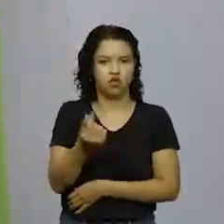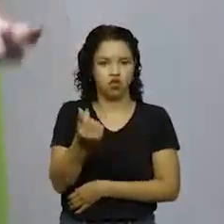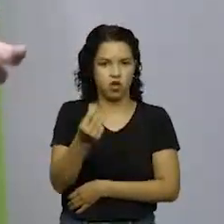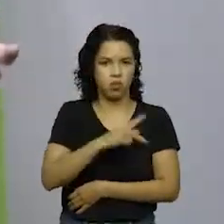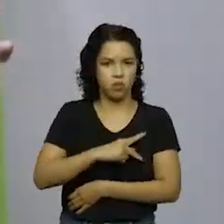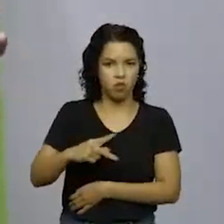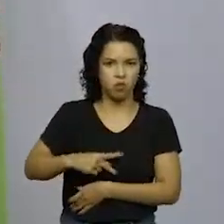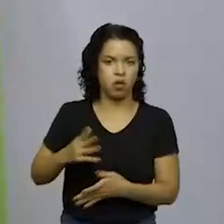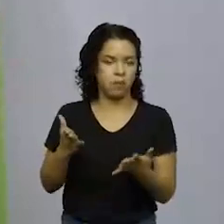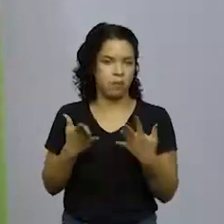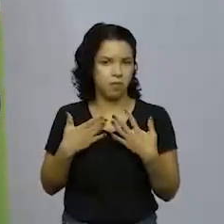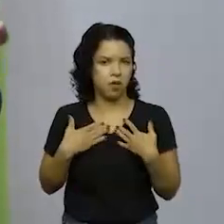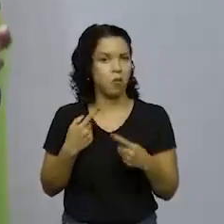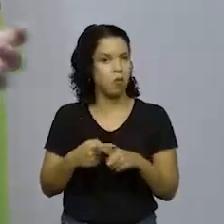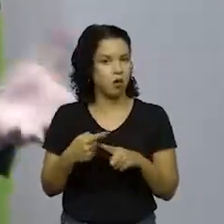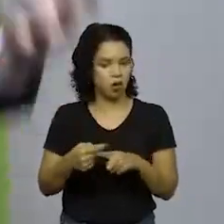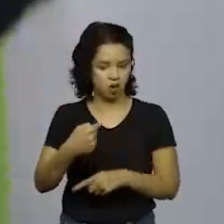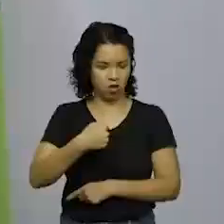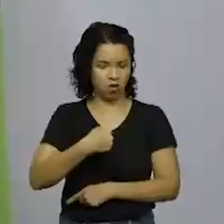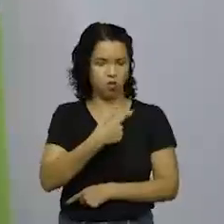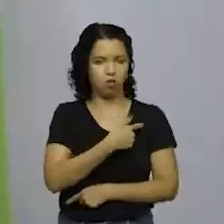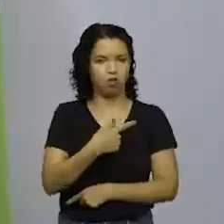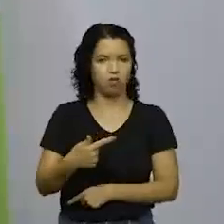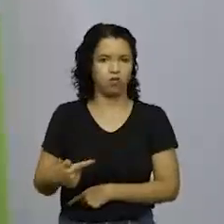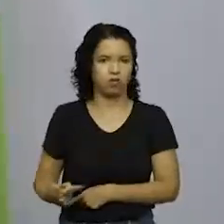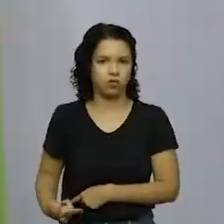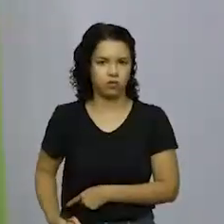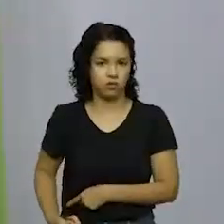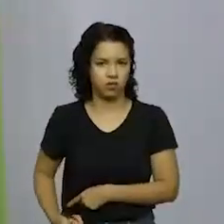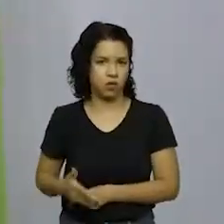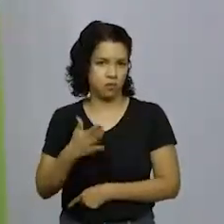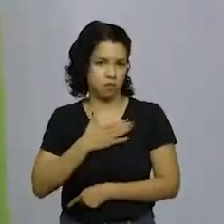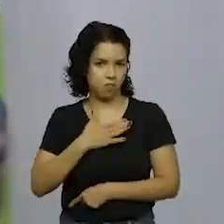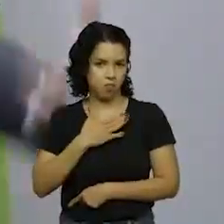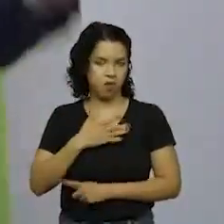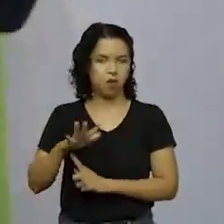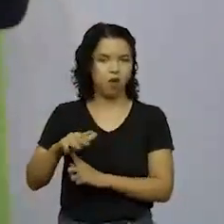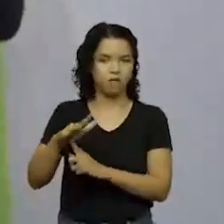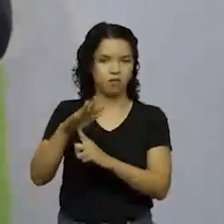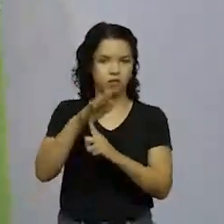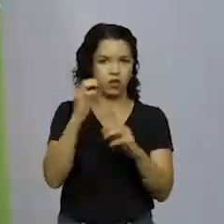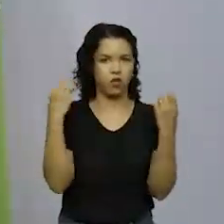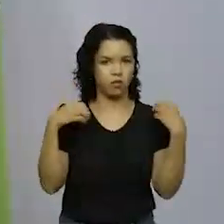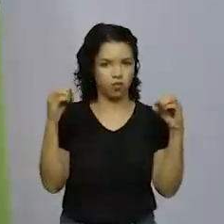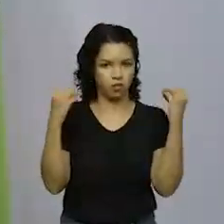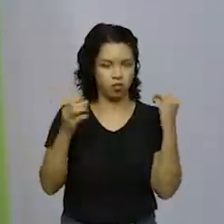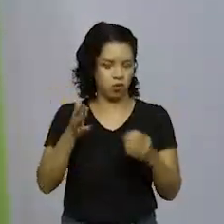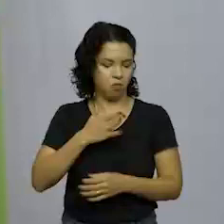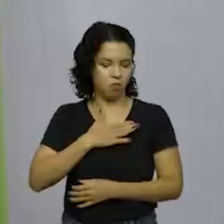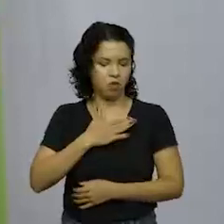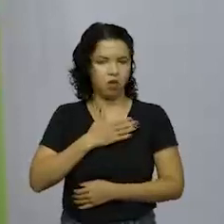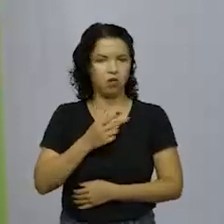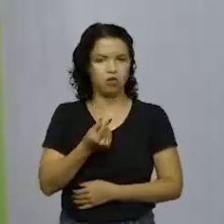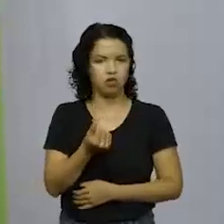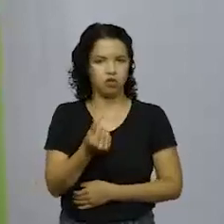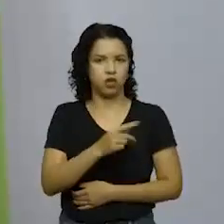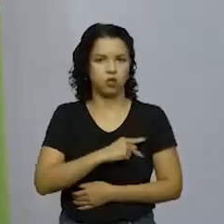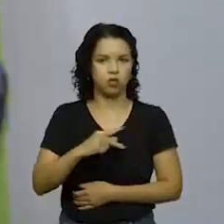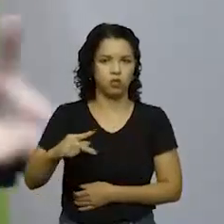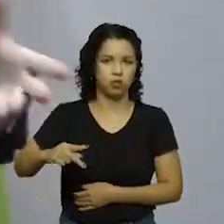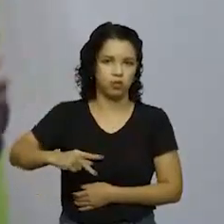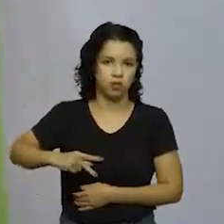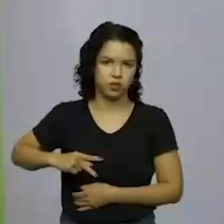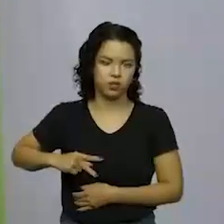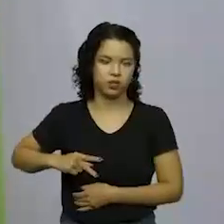não há problema eu usar o meu avião-ambulância, o meu dinheiro público,